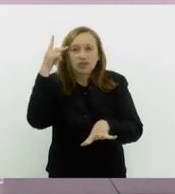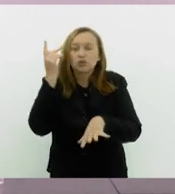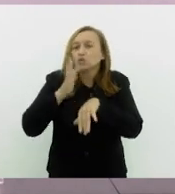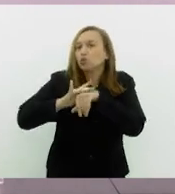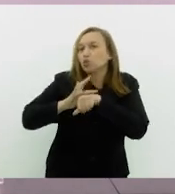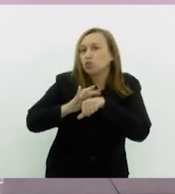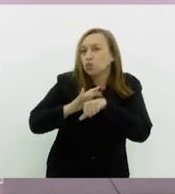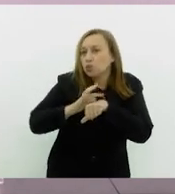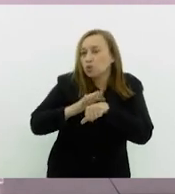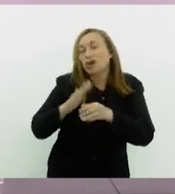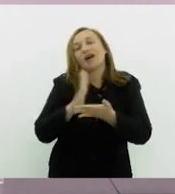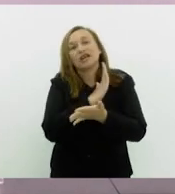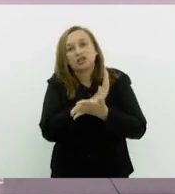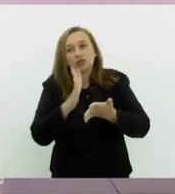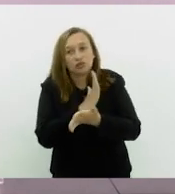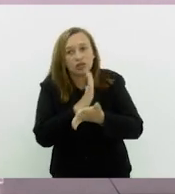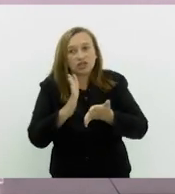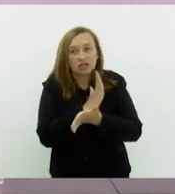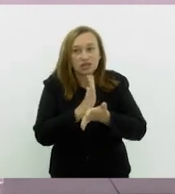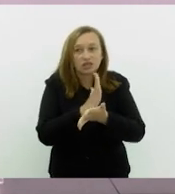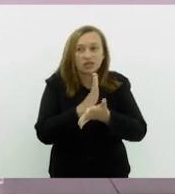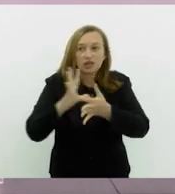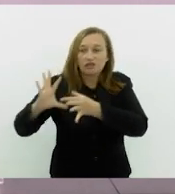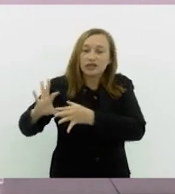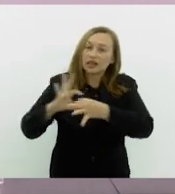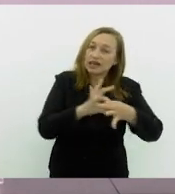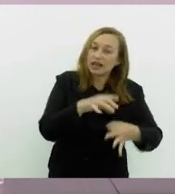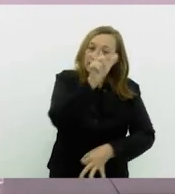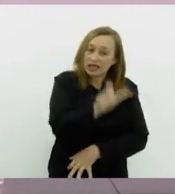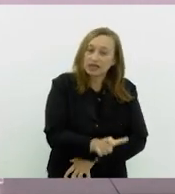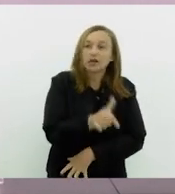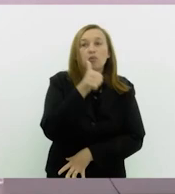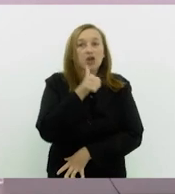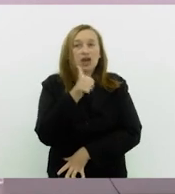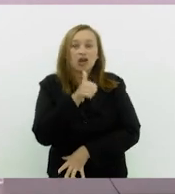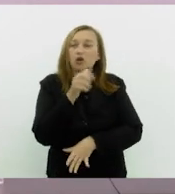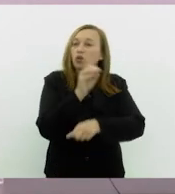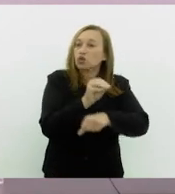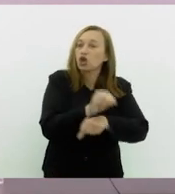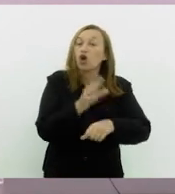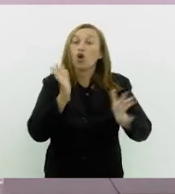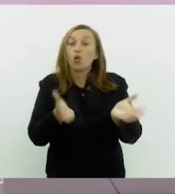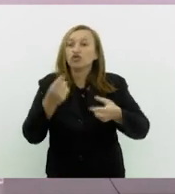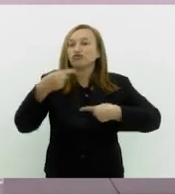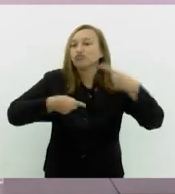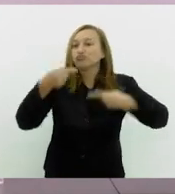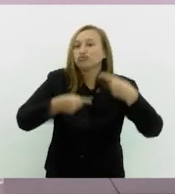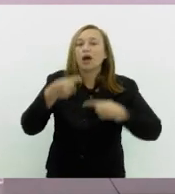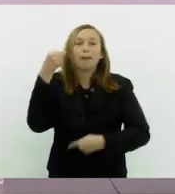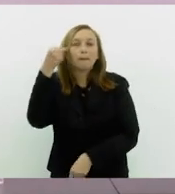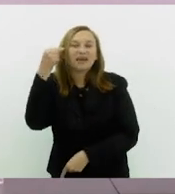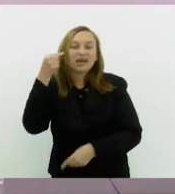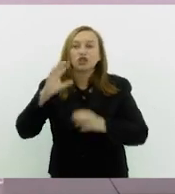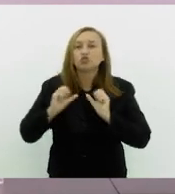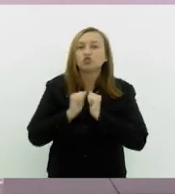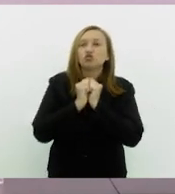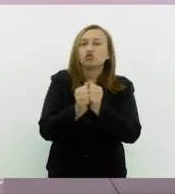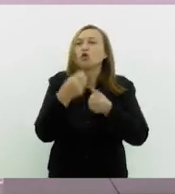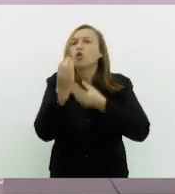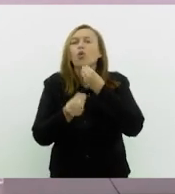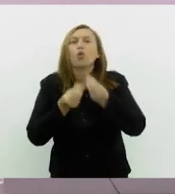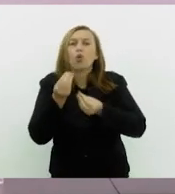adoecidas, porque muitas vezes fica relegada a essa mulher cuidar. Então, hoje, o debate é para a gente pensar juntos